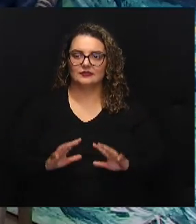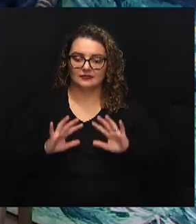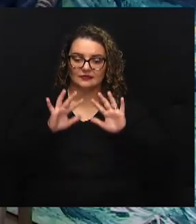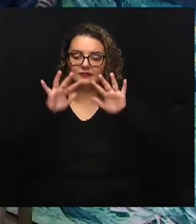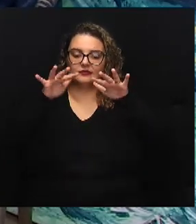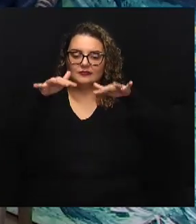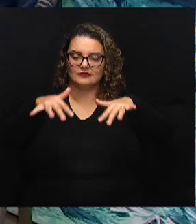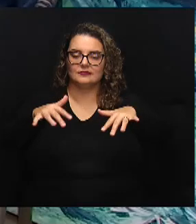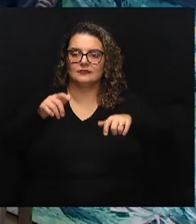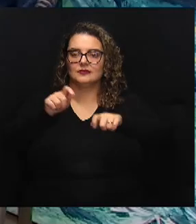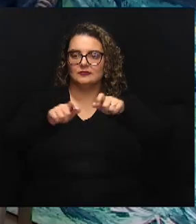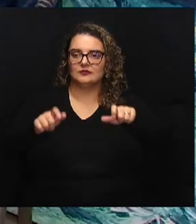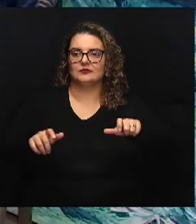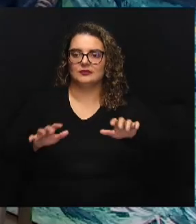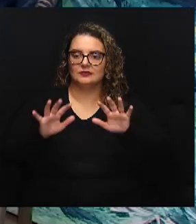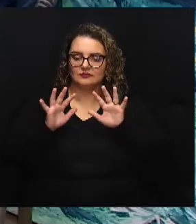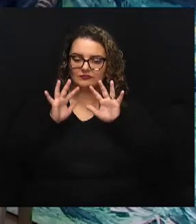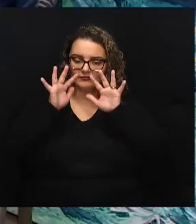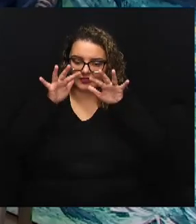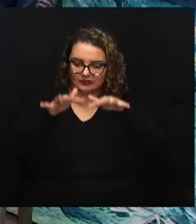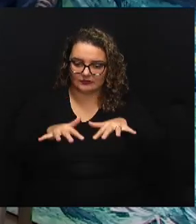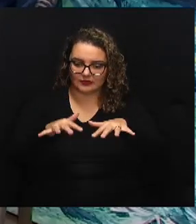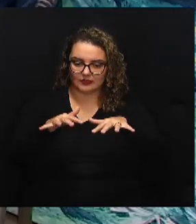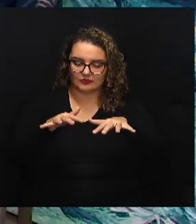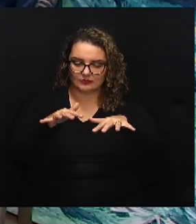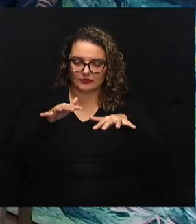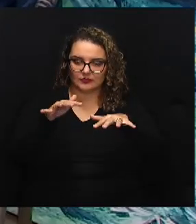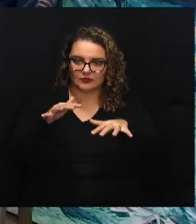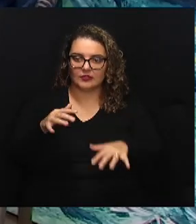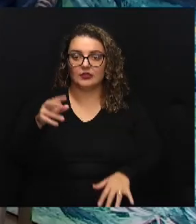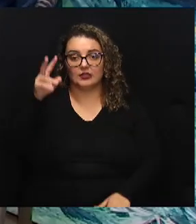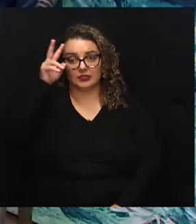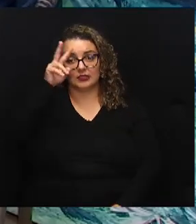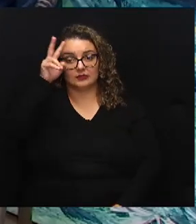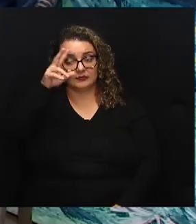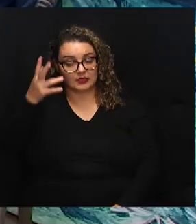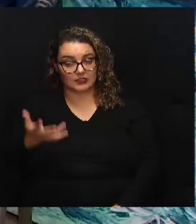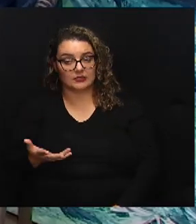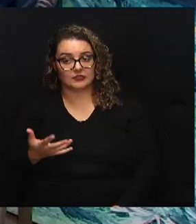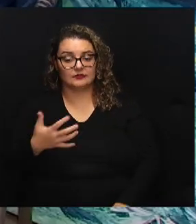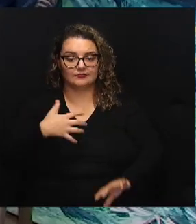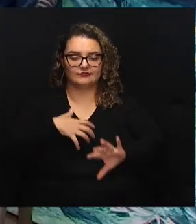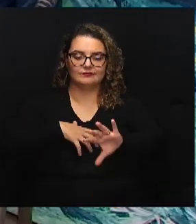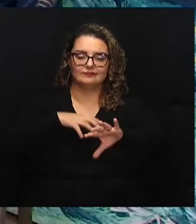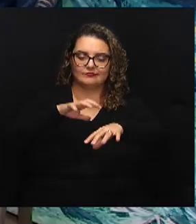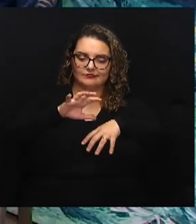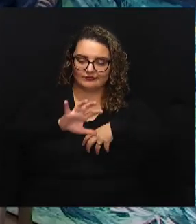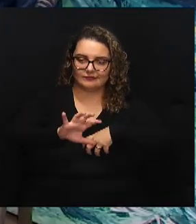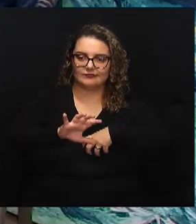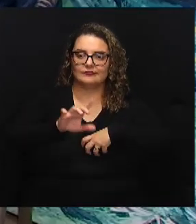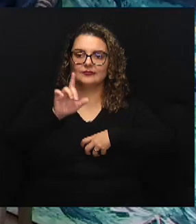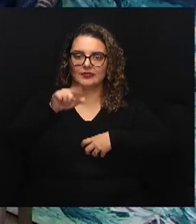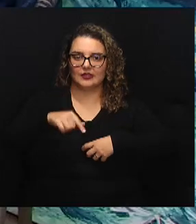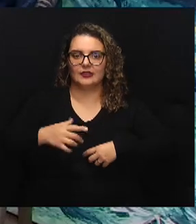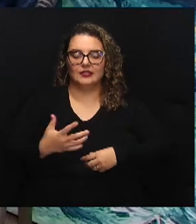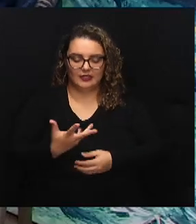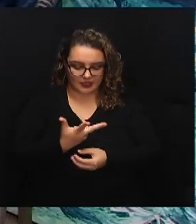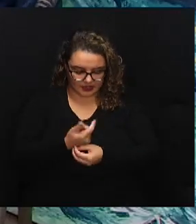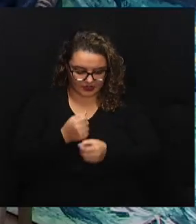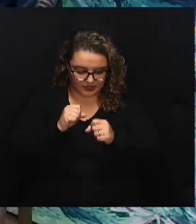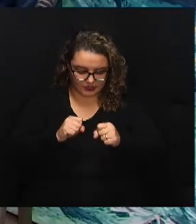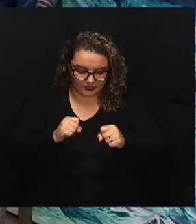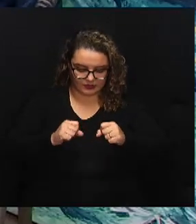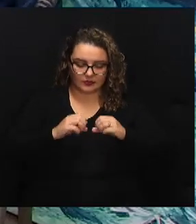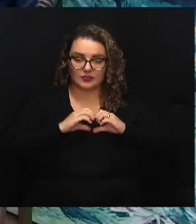essas pessoas, ela se lembrasse que através da arte você pode dar